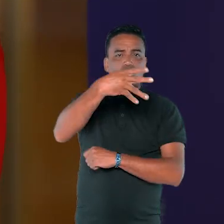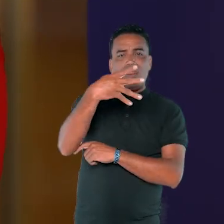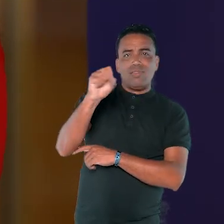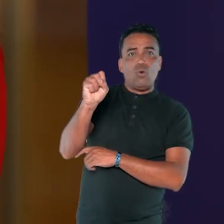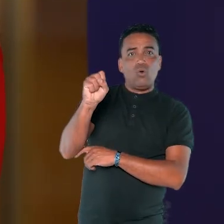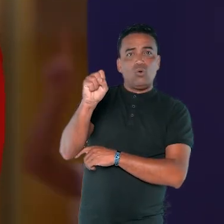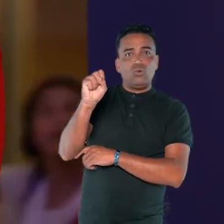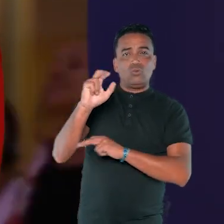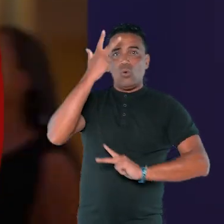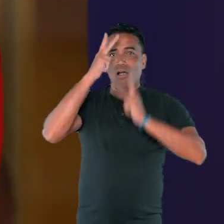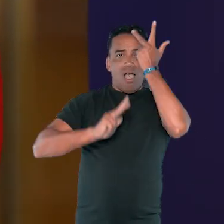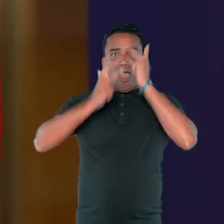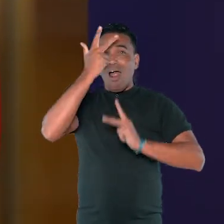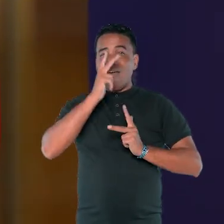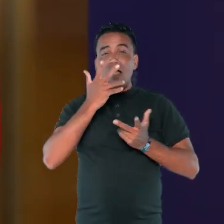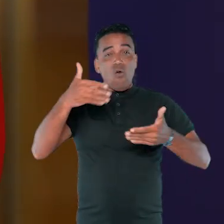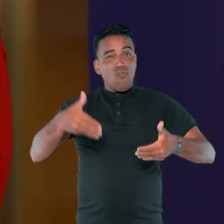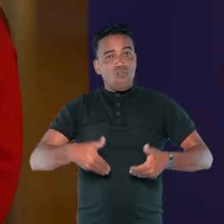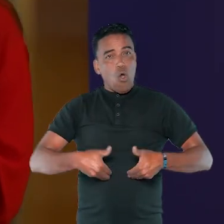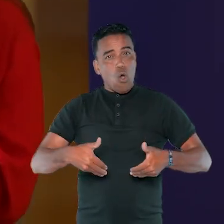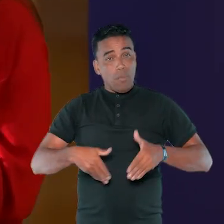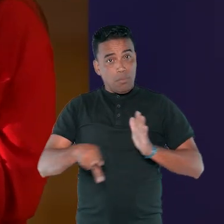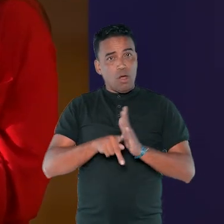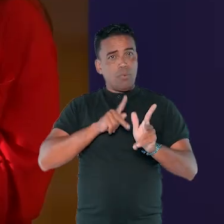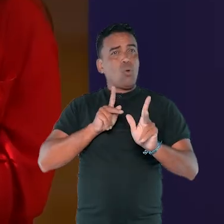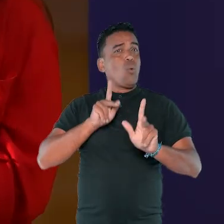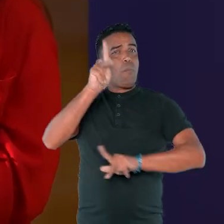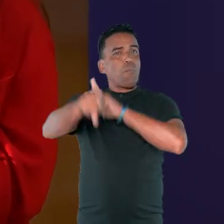um carnaval de fome o próprio povo celebrou.